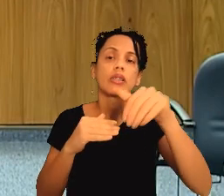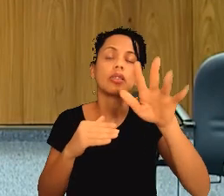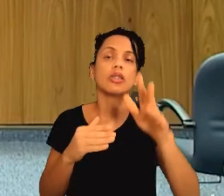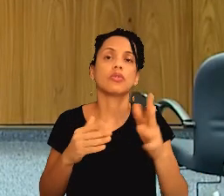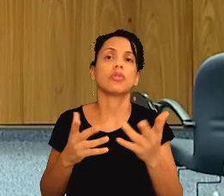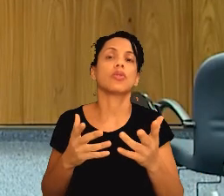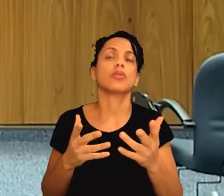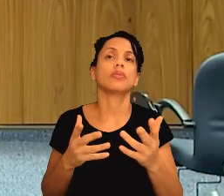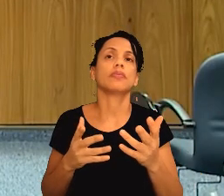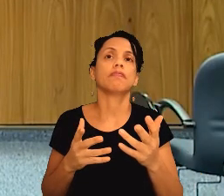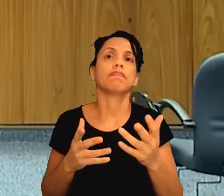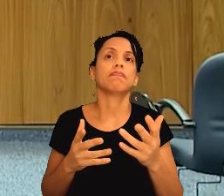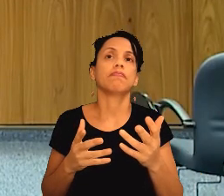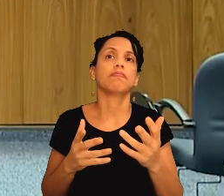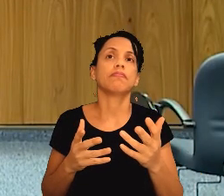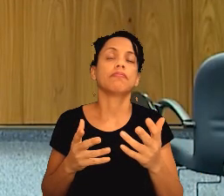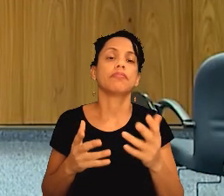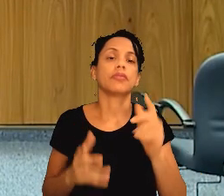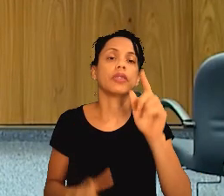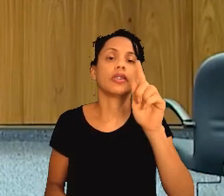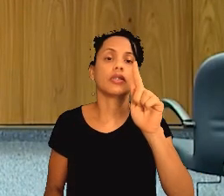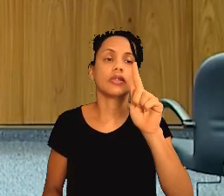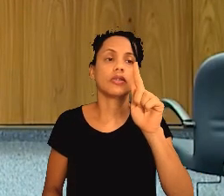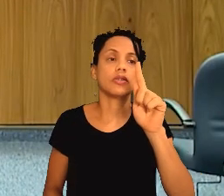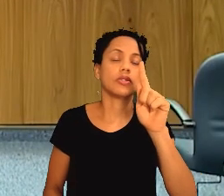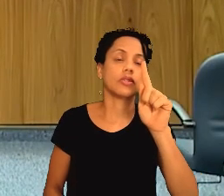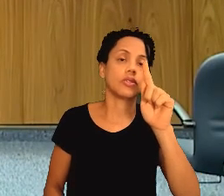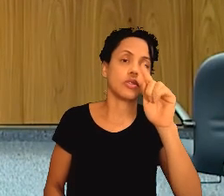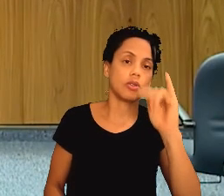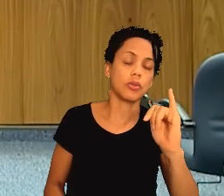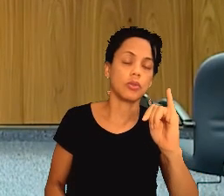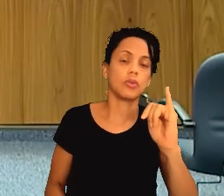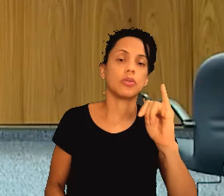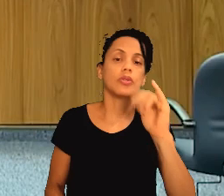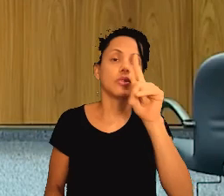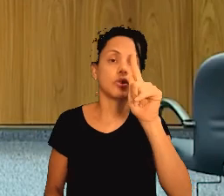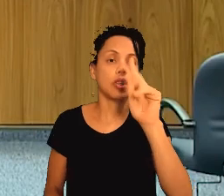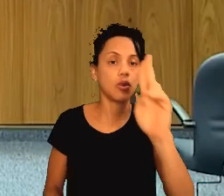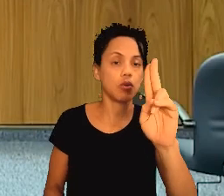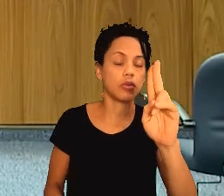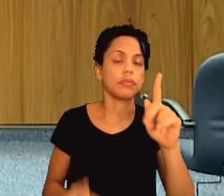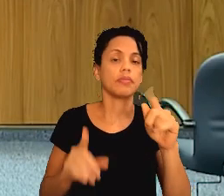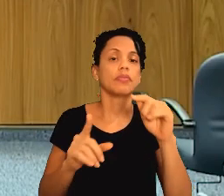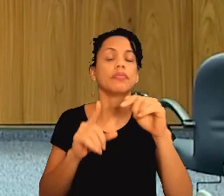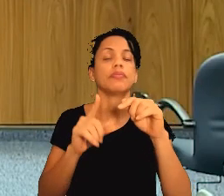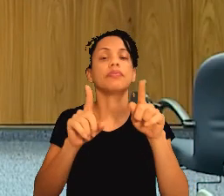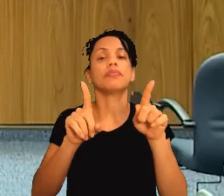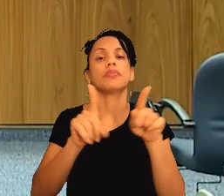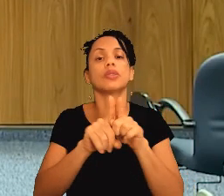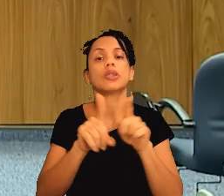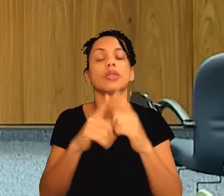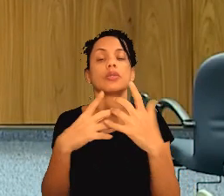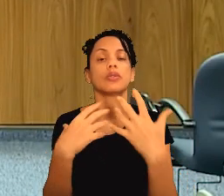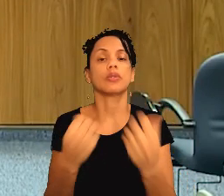levou, inclusive, e não por acaso, a AGU a editar uma